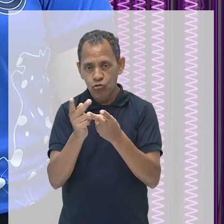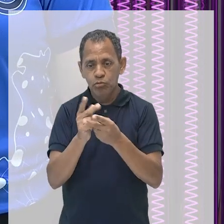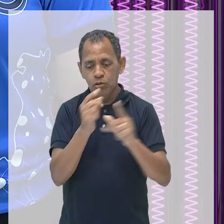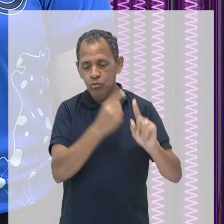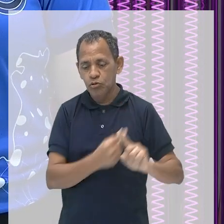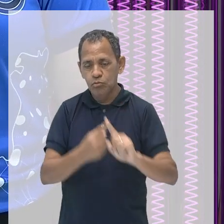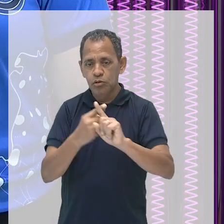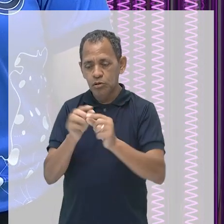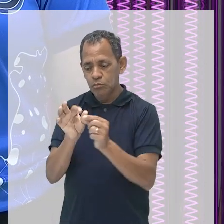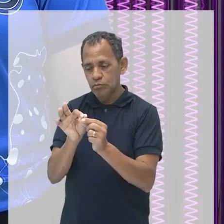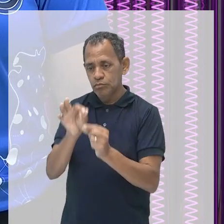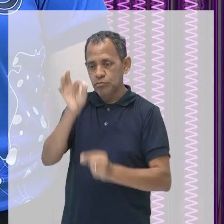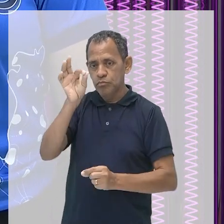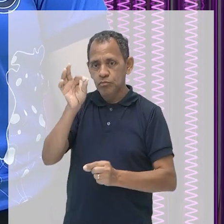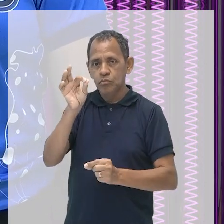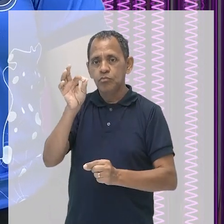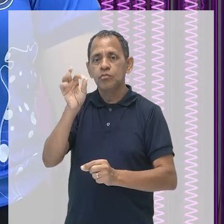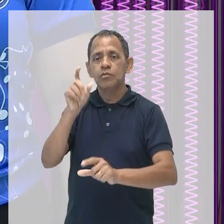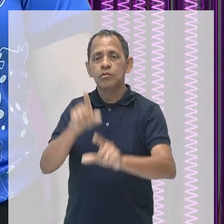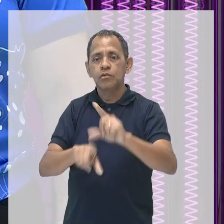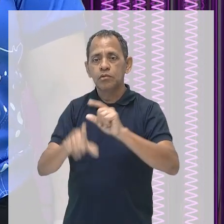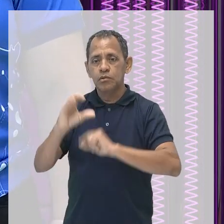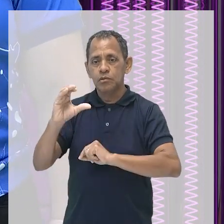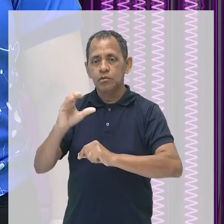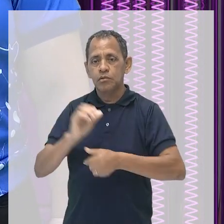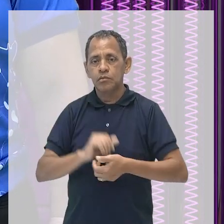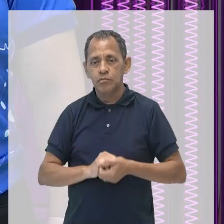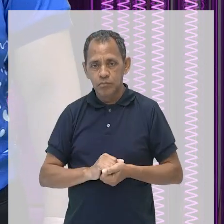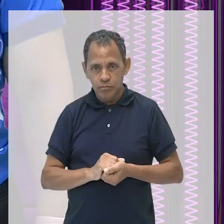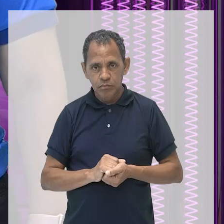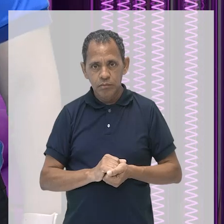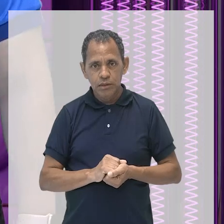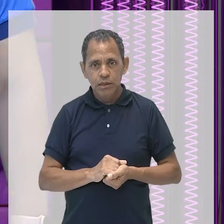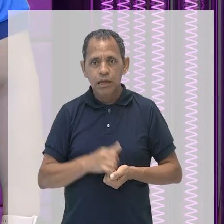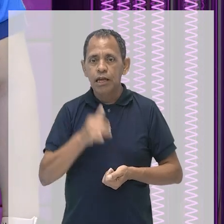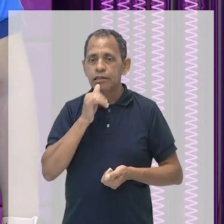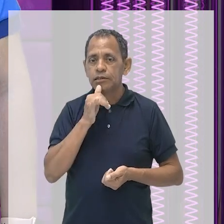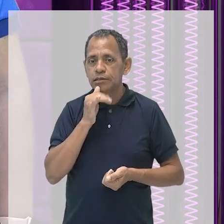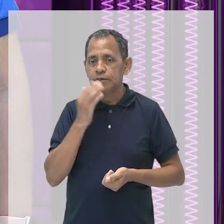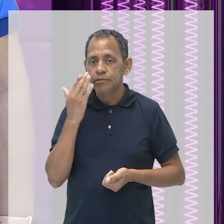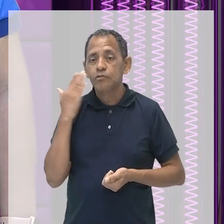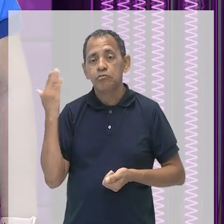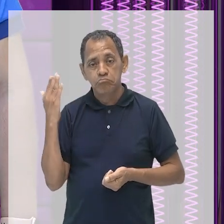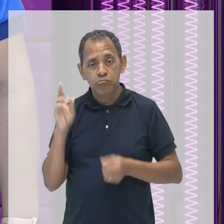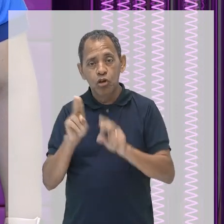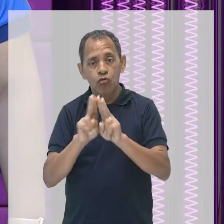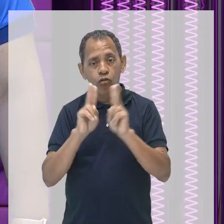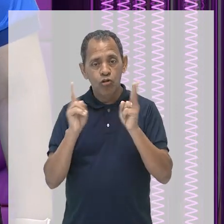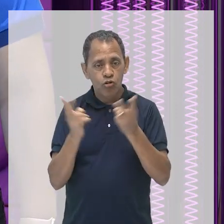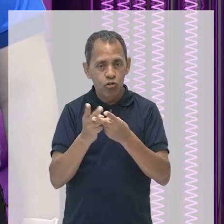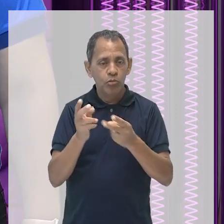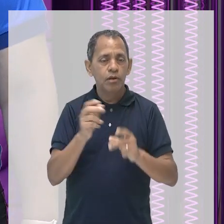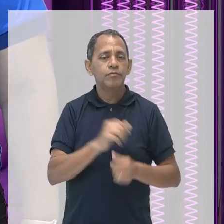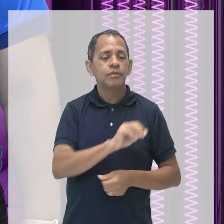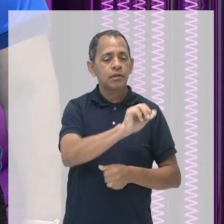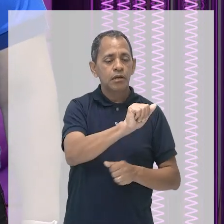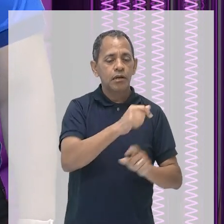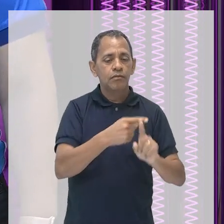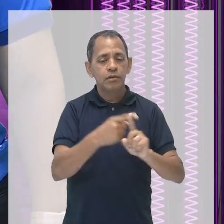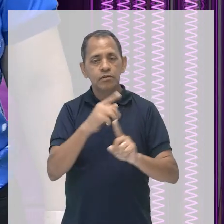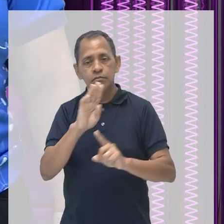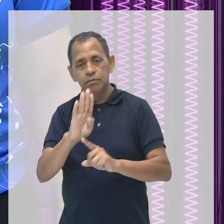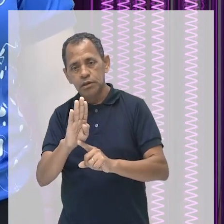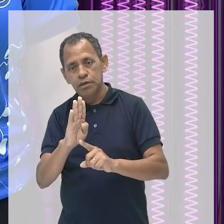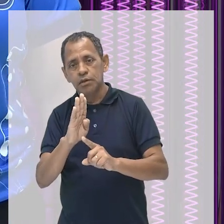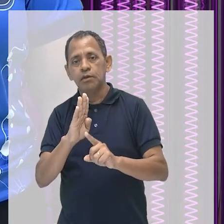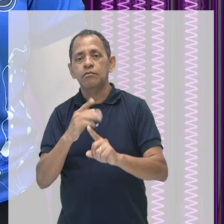está determinado pela letra C. Então, nesse caso, o volume vai ser A vezes B vezes C. Né?